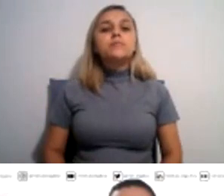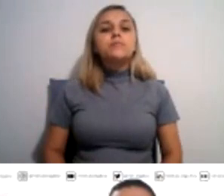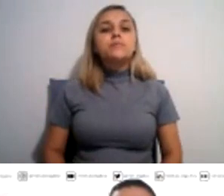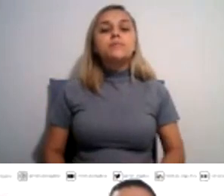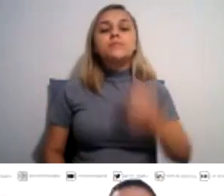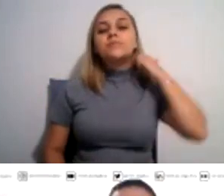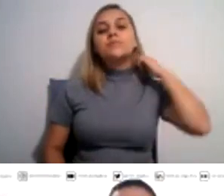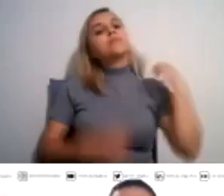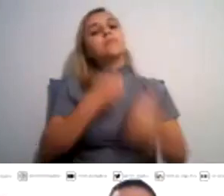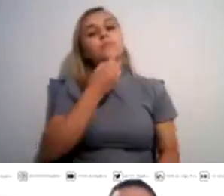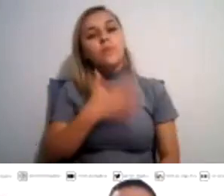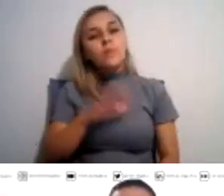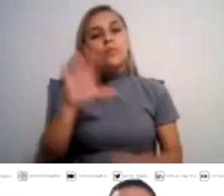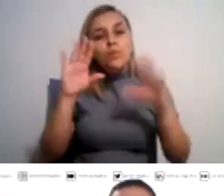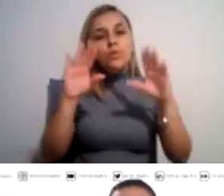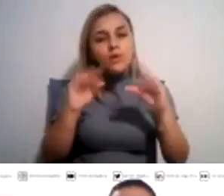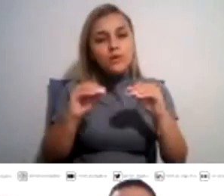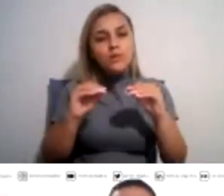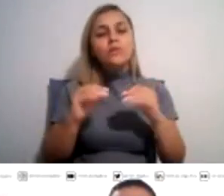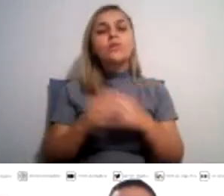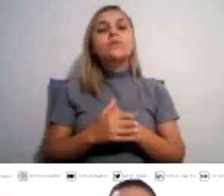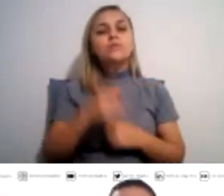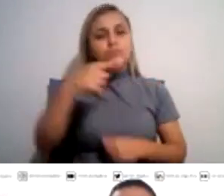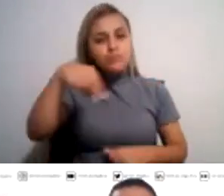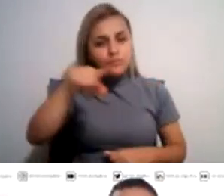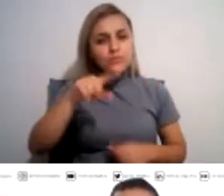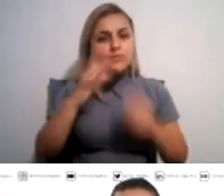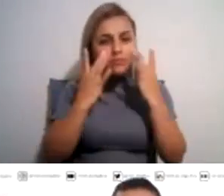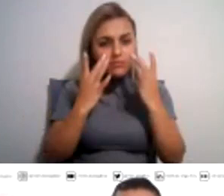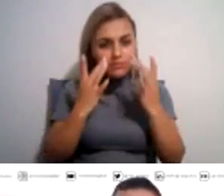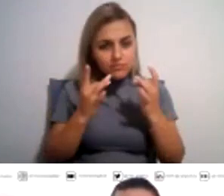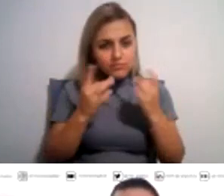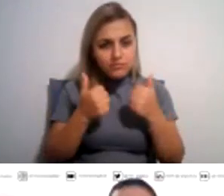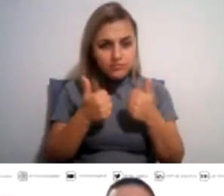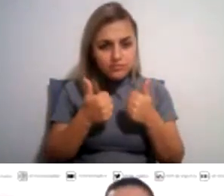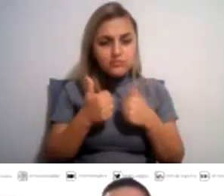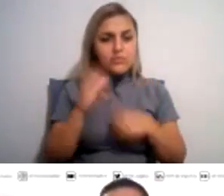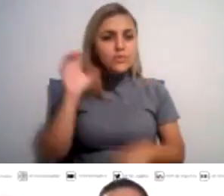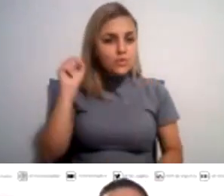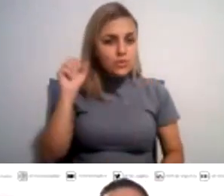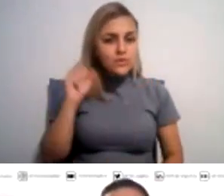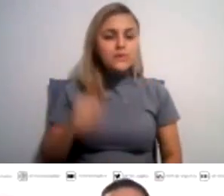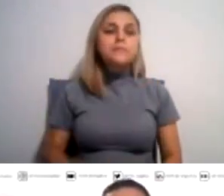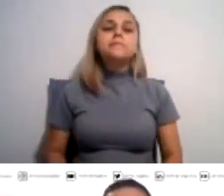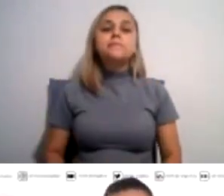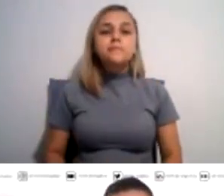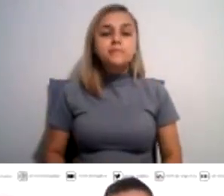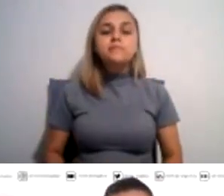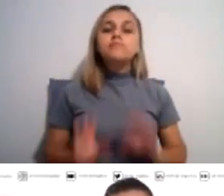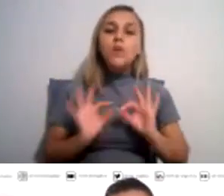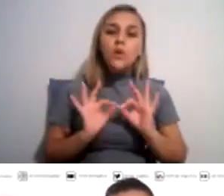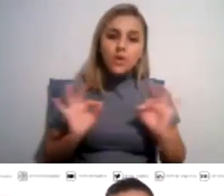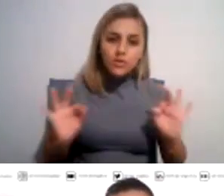Boa noite a todos. Me ouvem bem? Super bem. Ótimo. Então, já